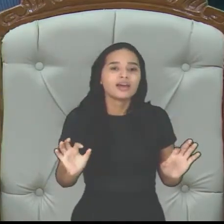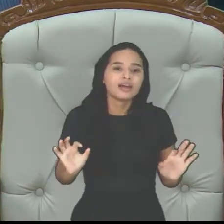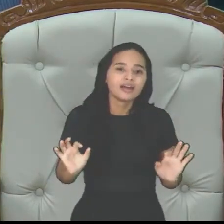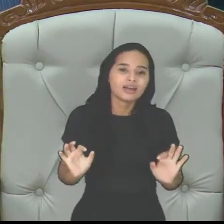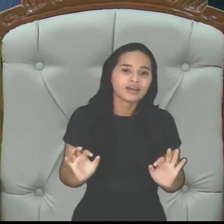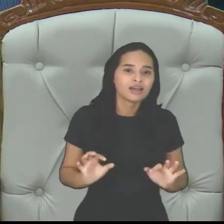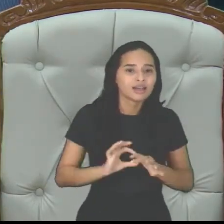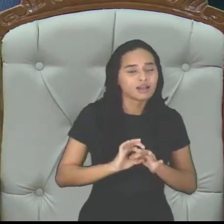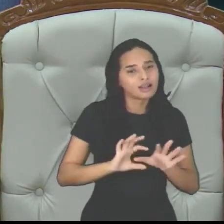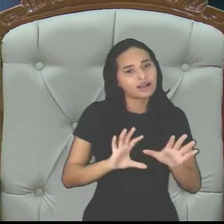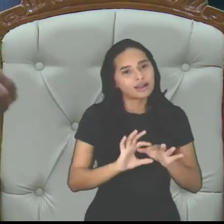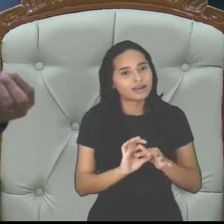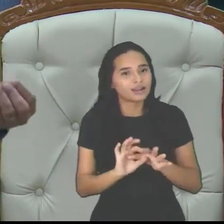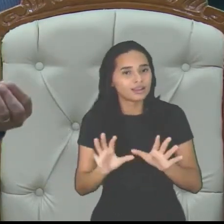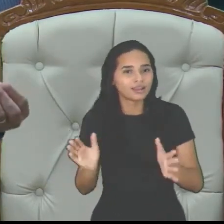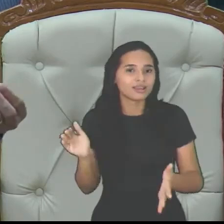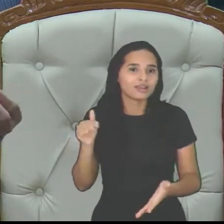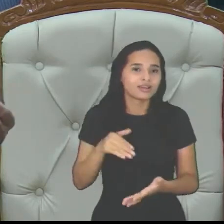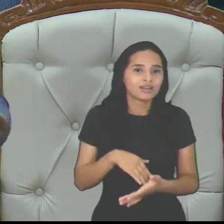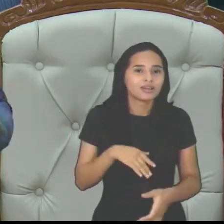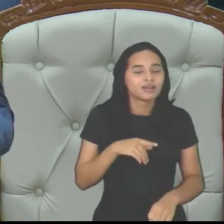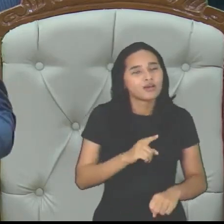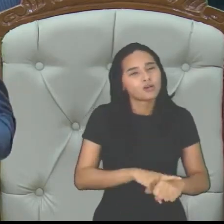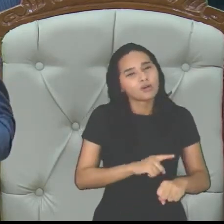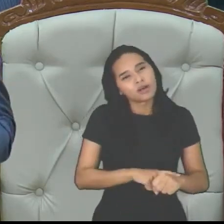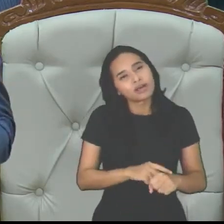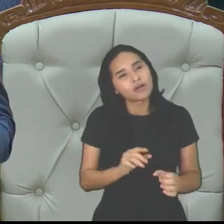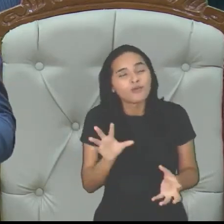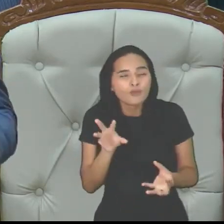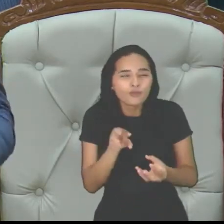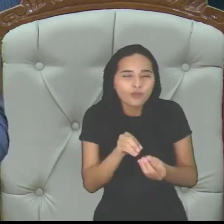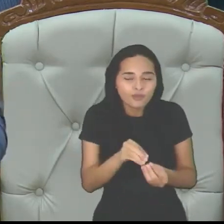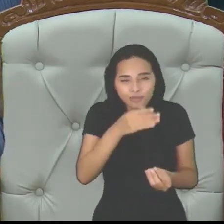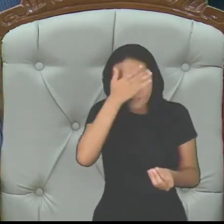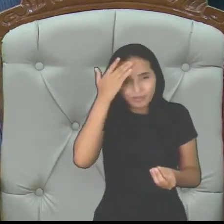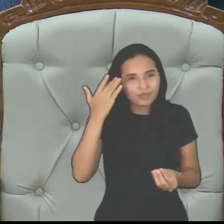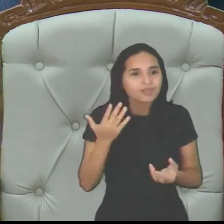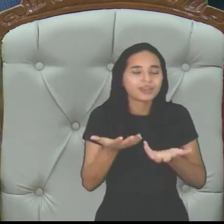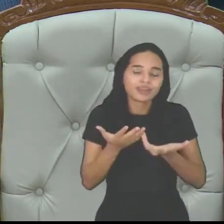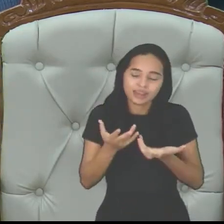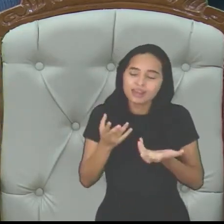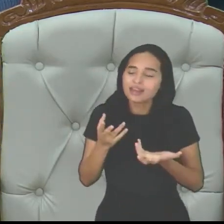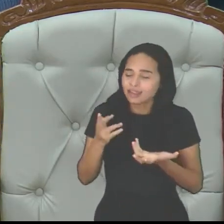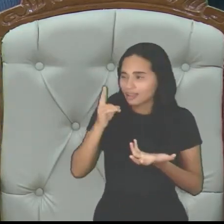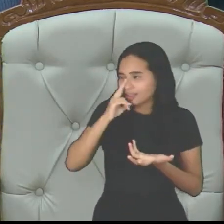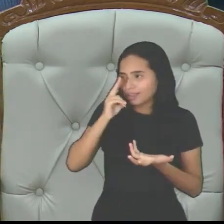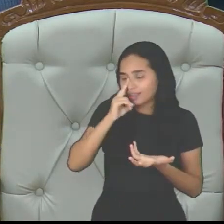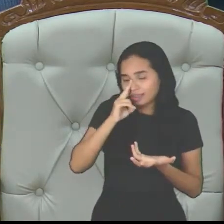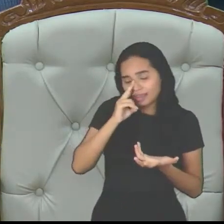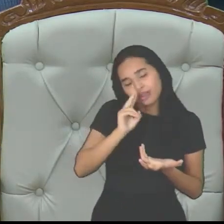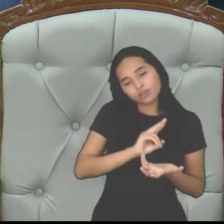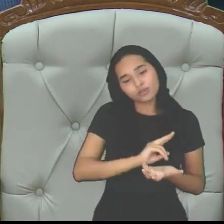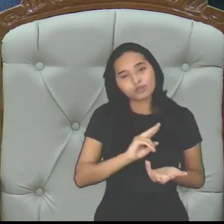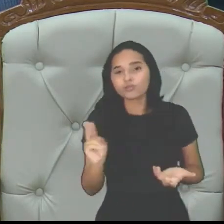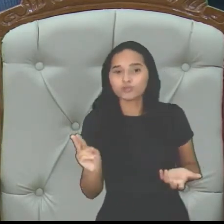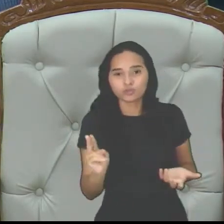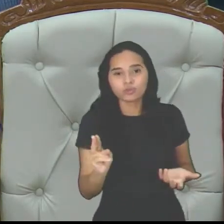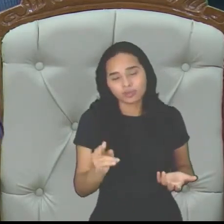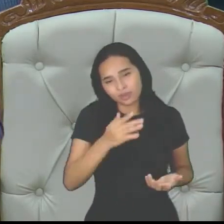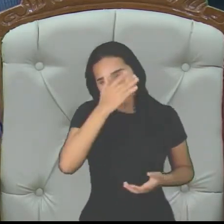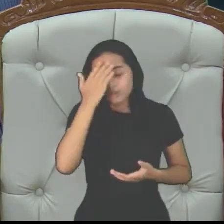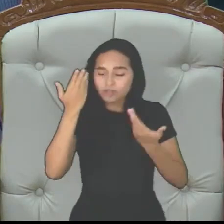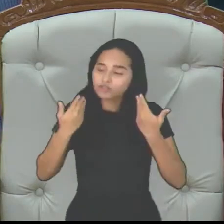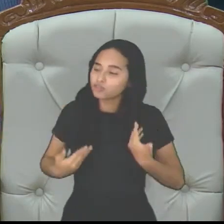hora, uma coisa simplificada, em que as pessoas querem ser crentes nominais. As pessoas falam que